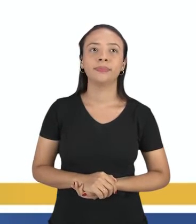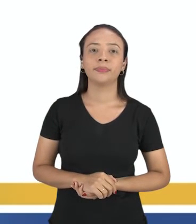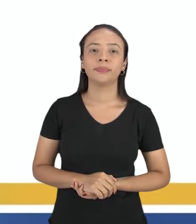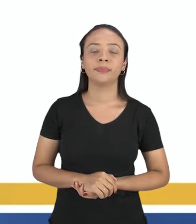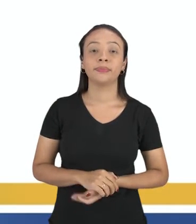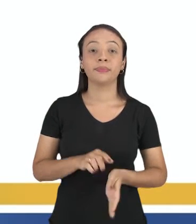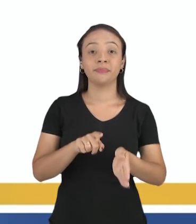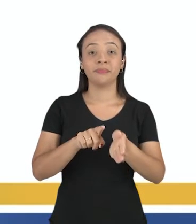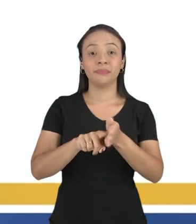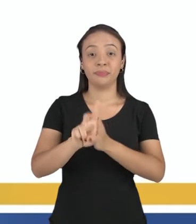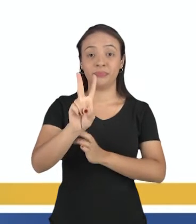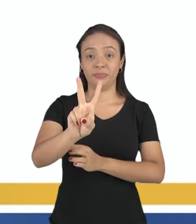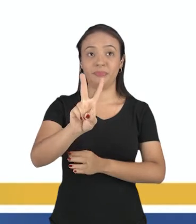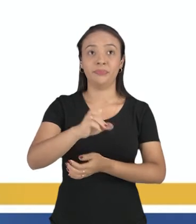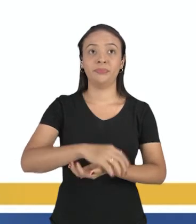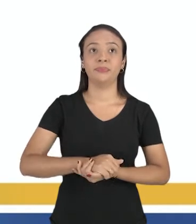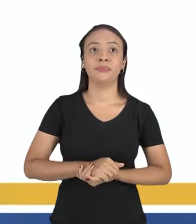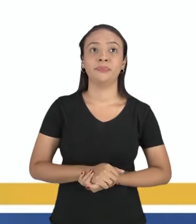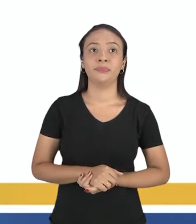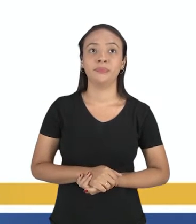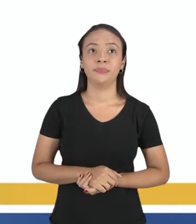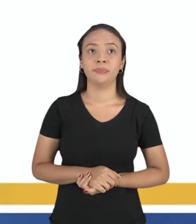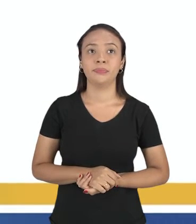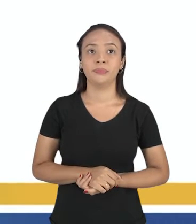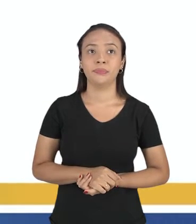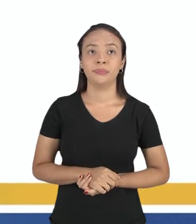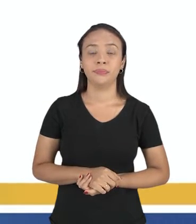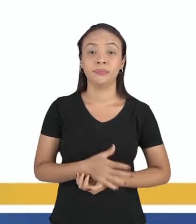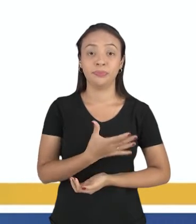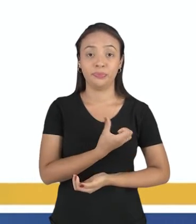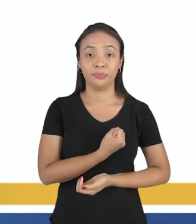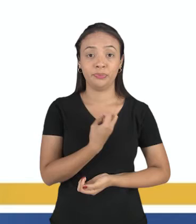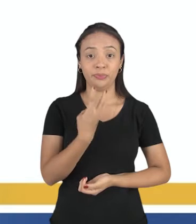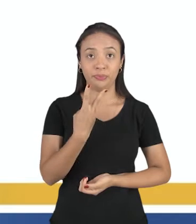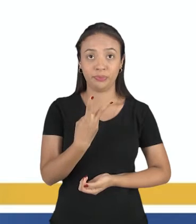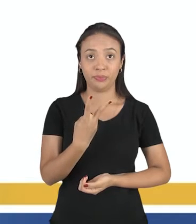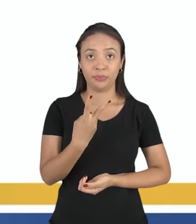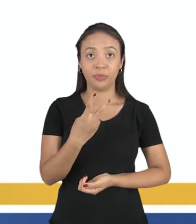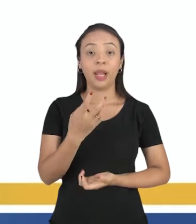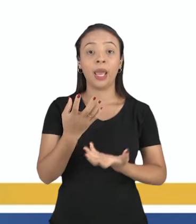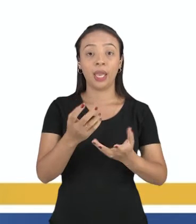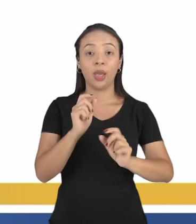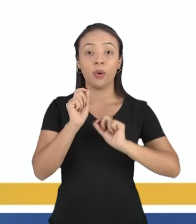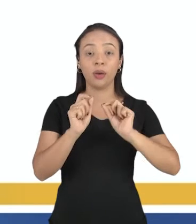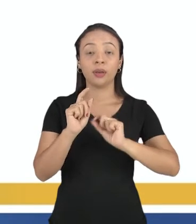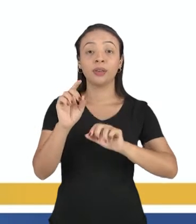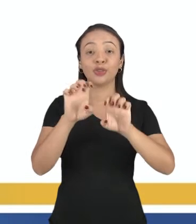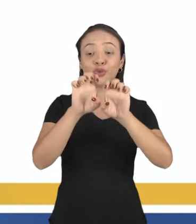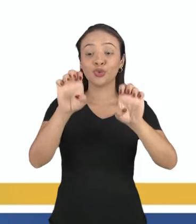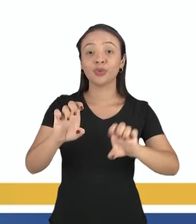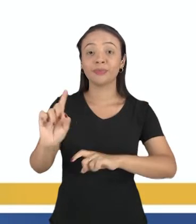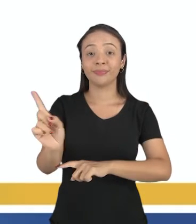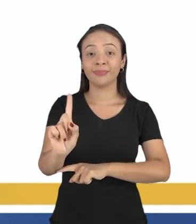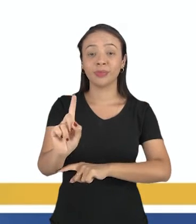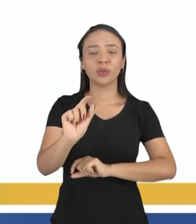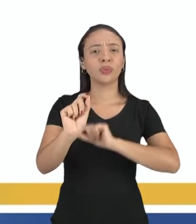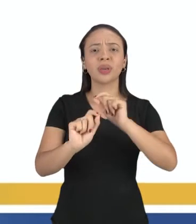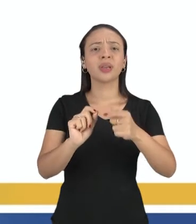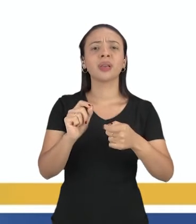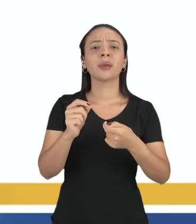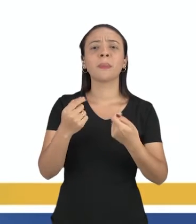Number 2. Na número 2, já quero na forma negativa. Então, o que eu vou